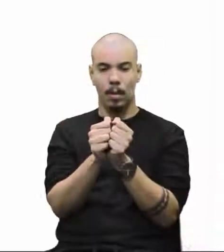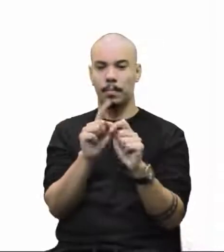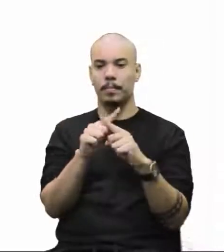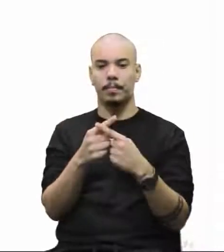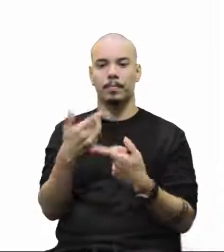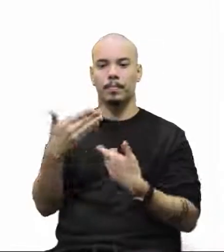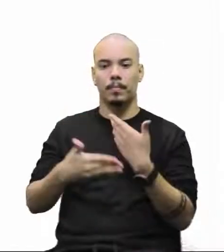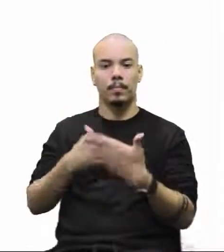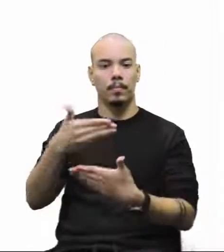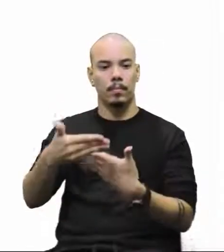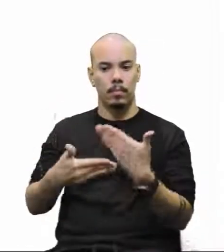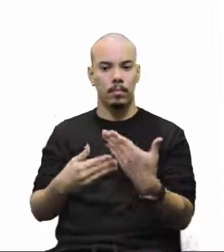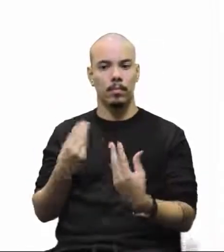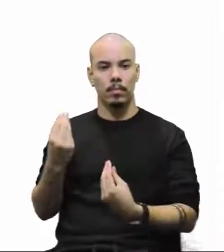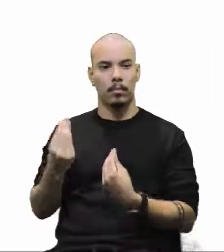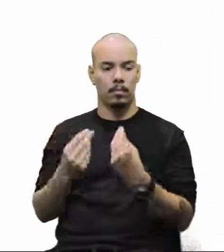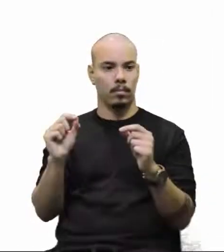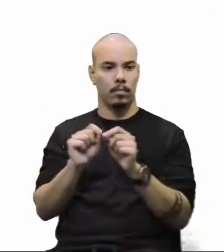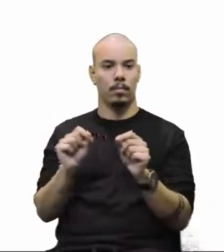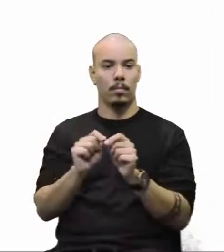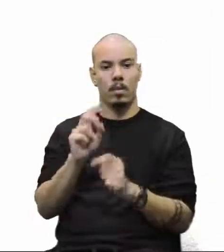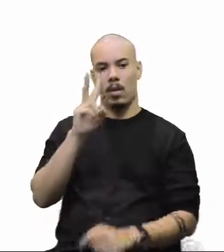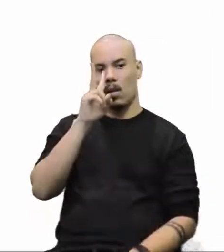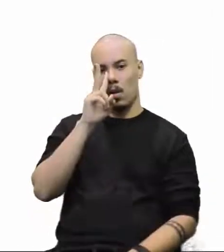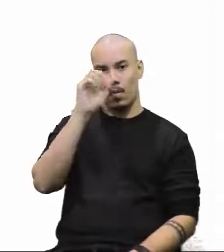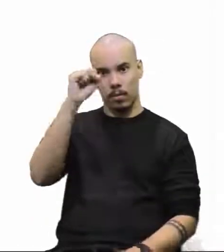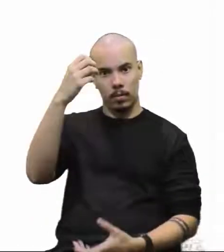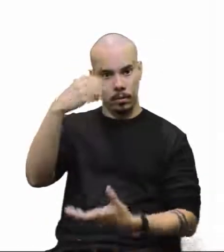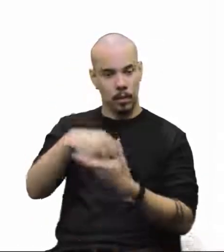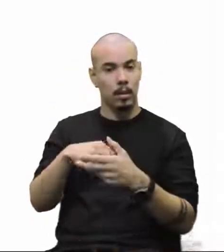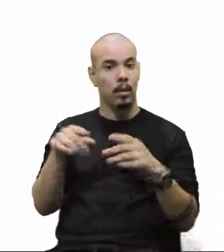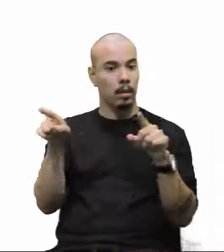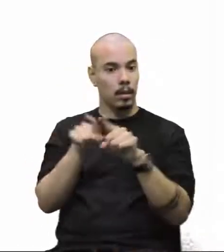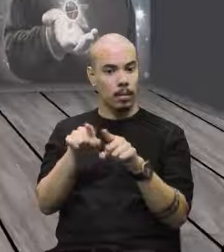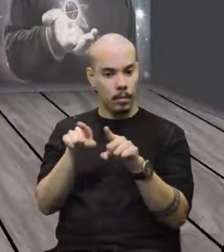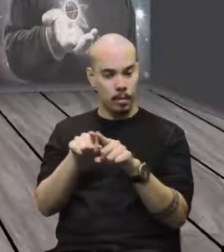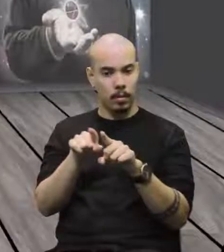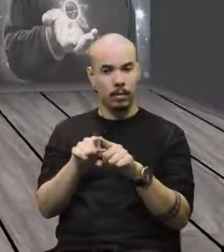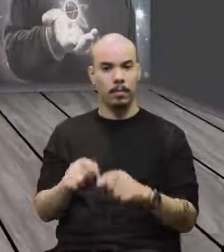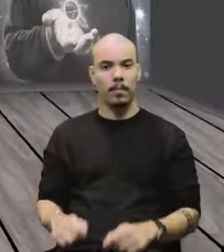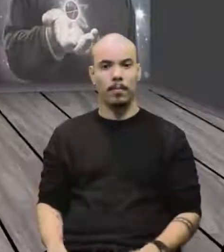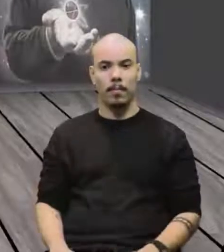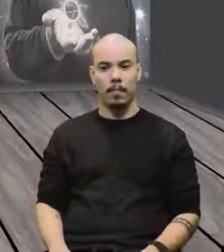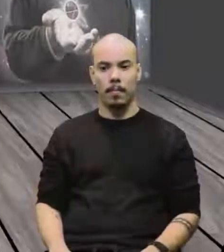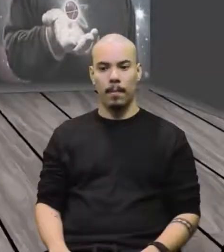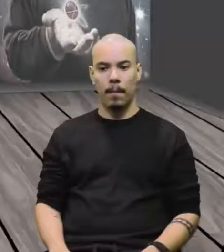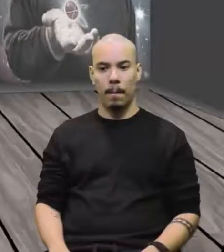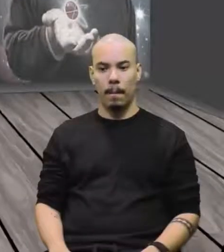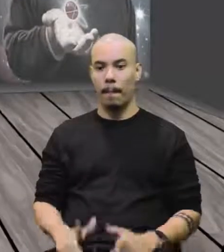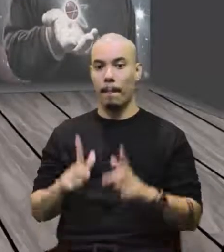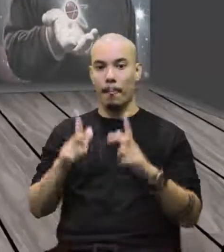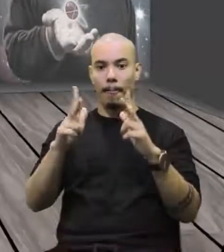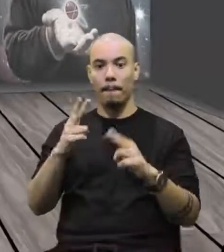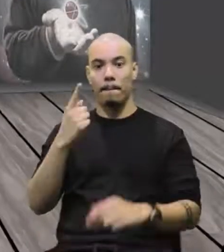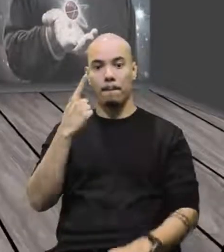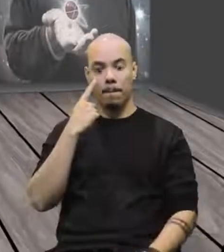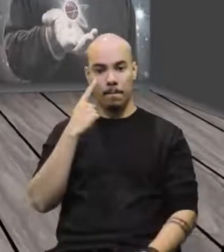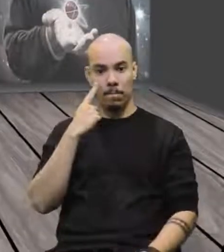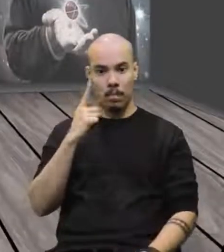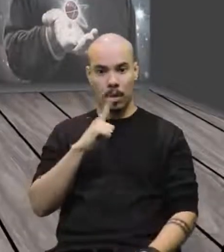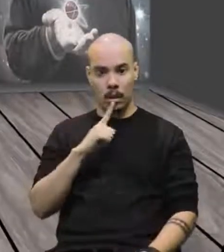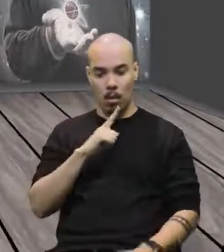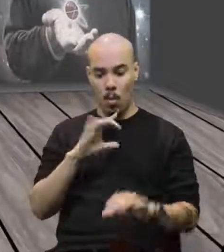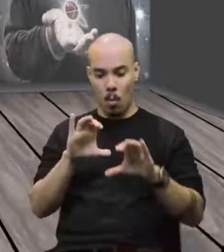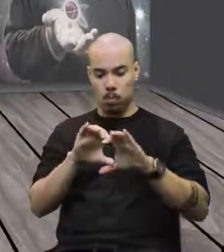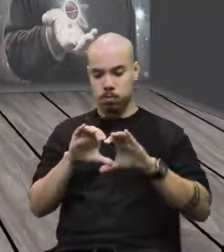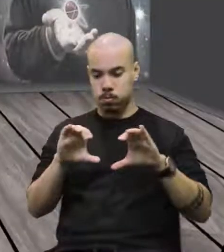longo do eixo, aí aplica um campo paralelo também. Então, olha só, vamos dizer assim, como se fosse uma representação. Se o tubo está